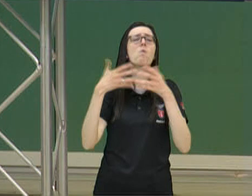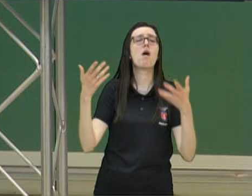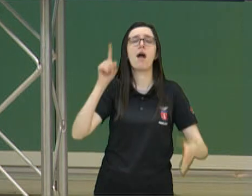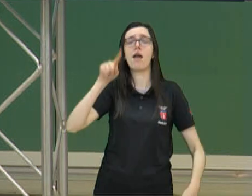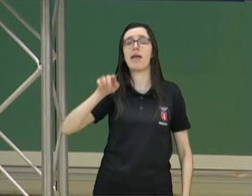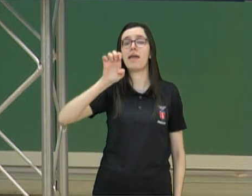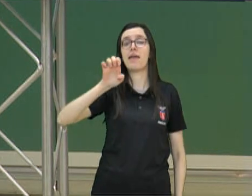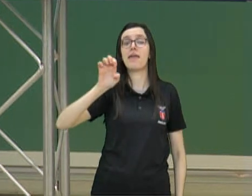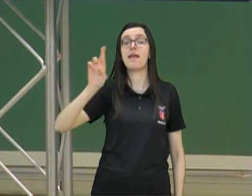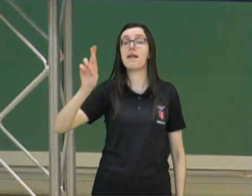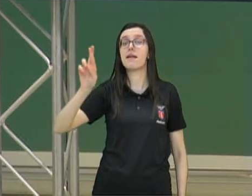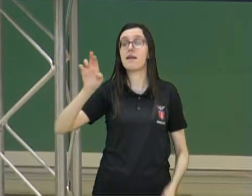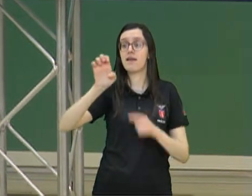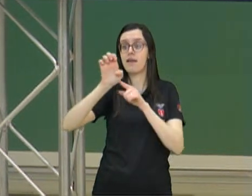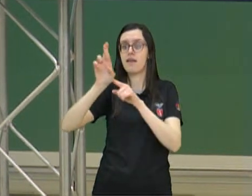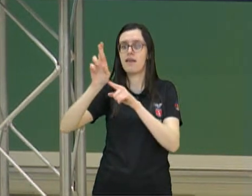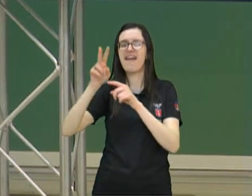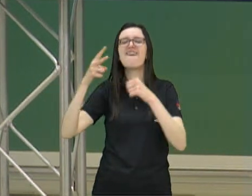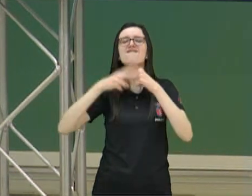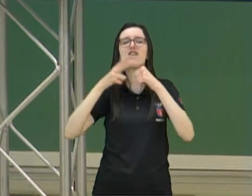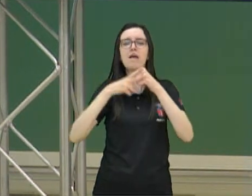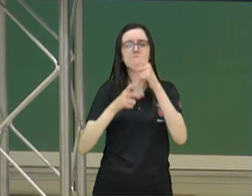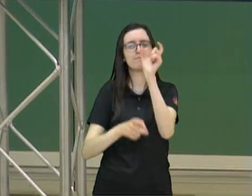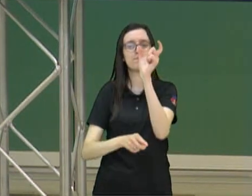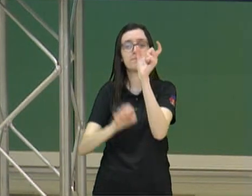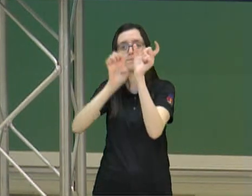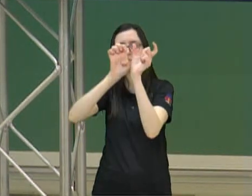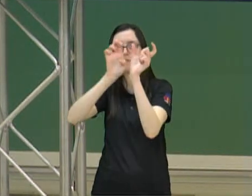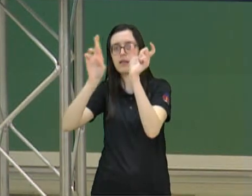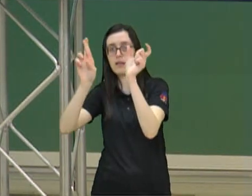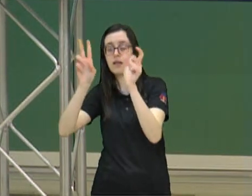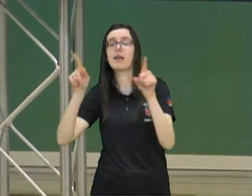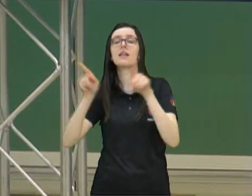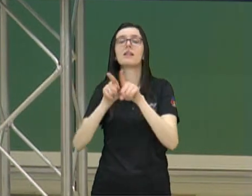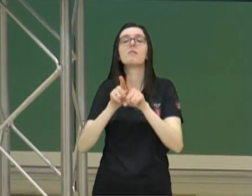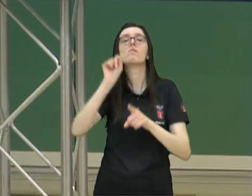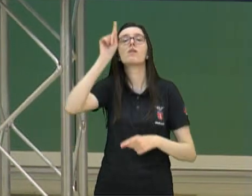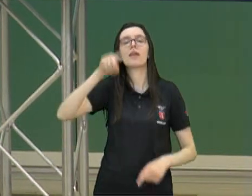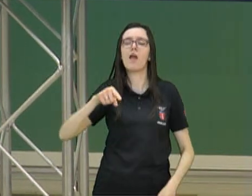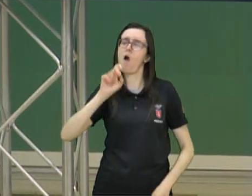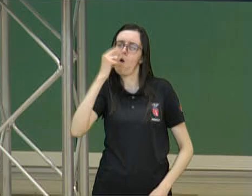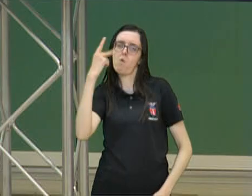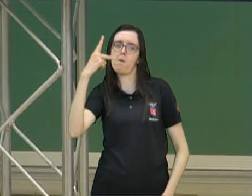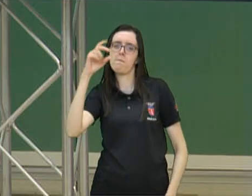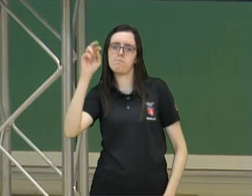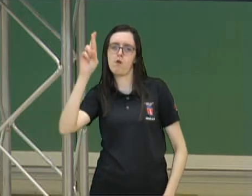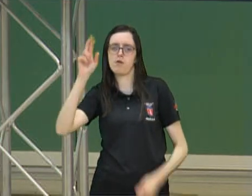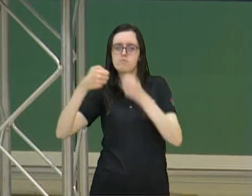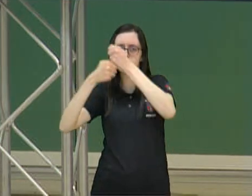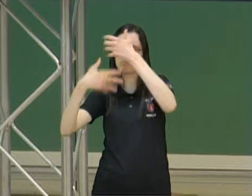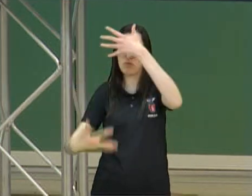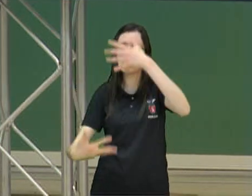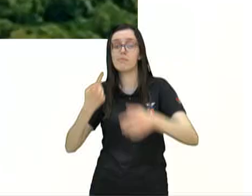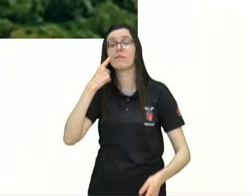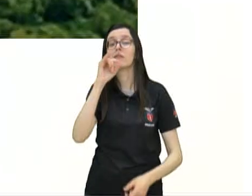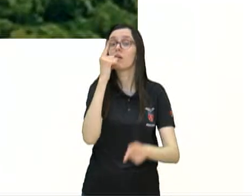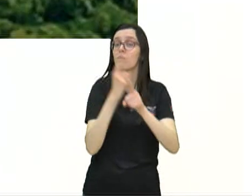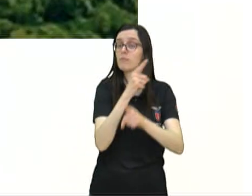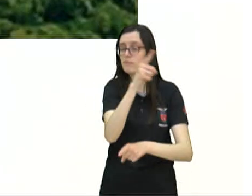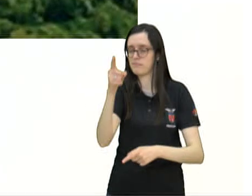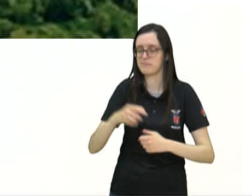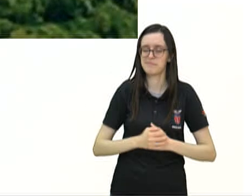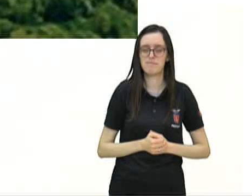com er, o verbo vai terminar com er, e também o por e os seus derivados. Vamos ver se vocês encontraram?